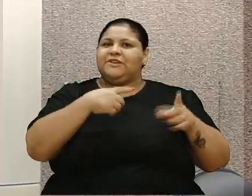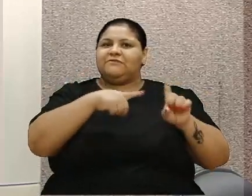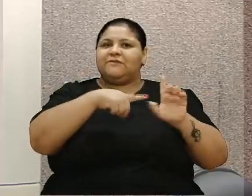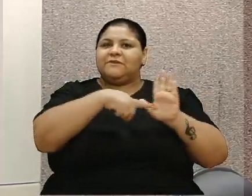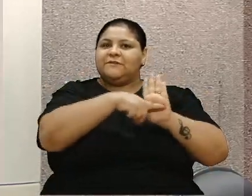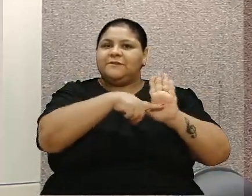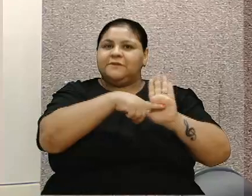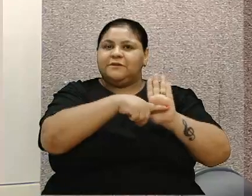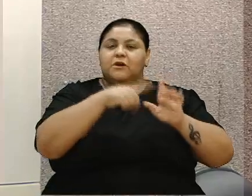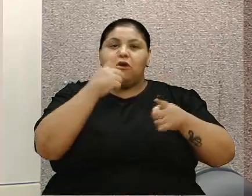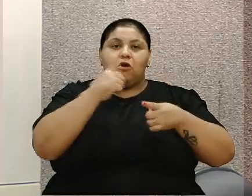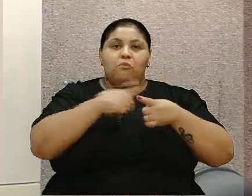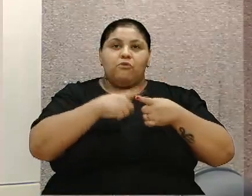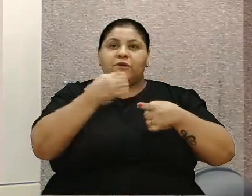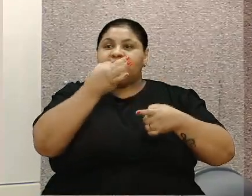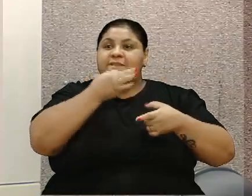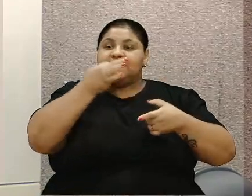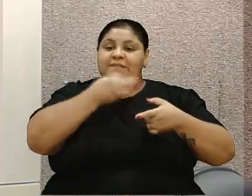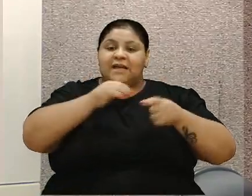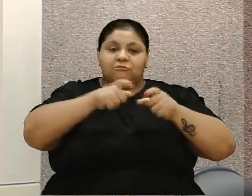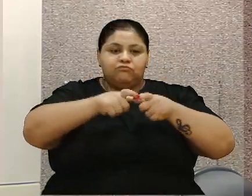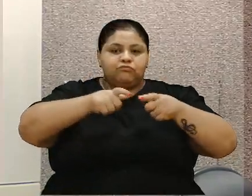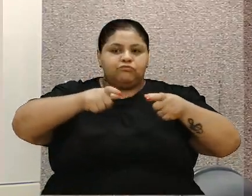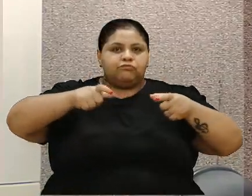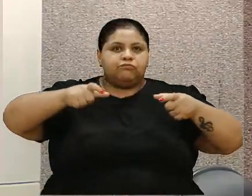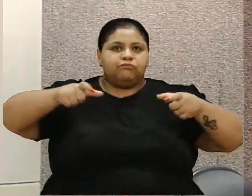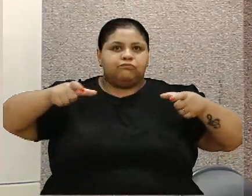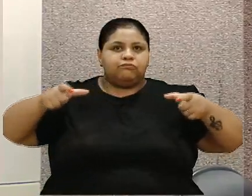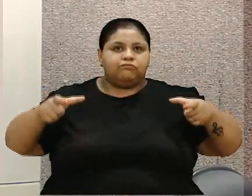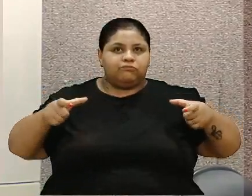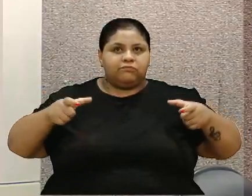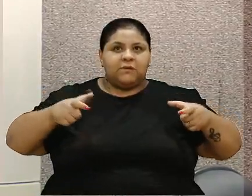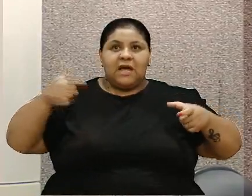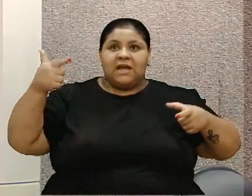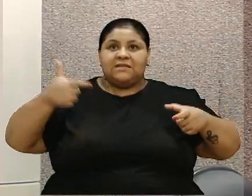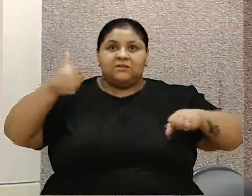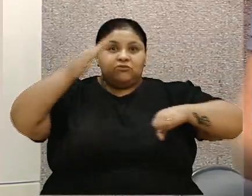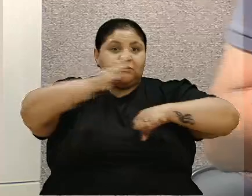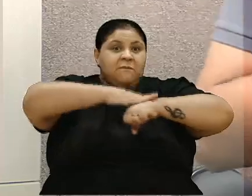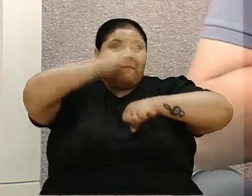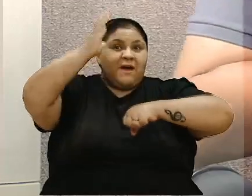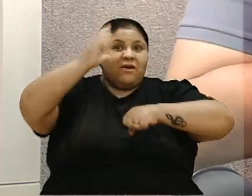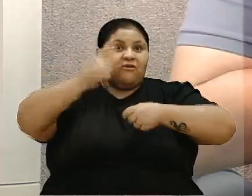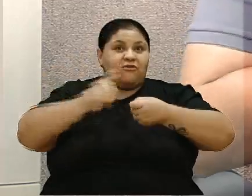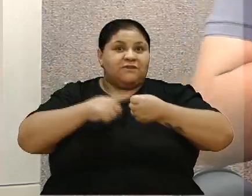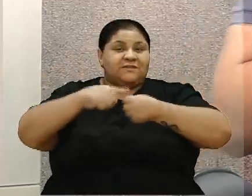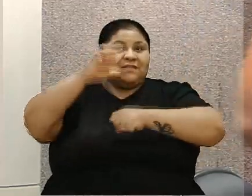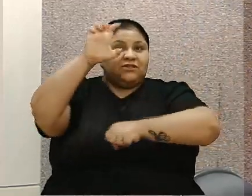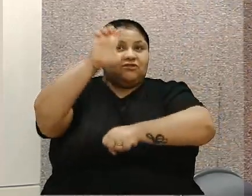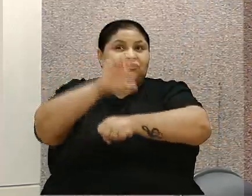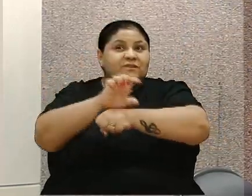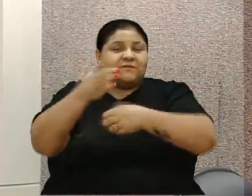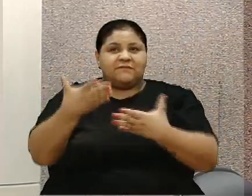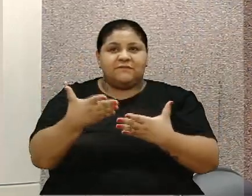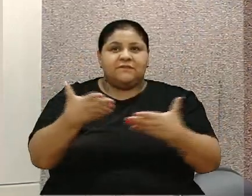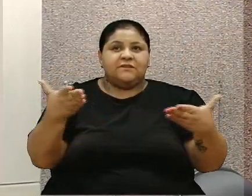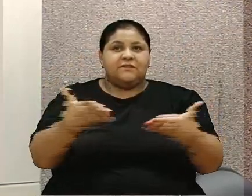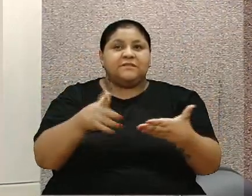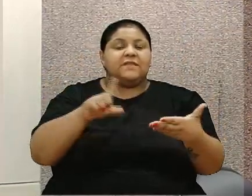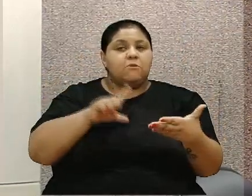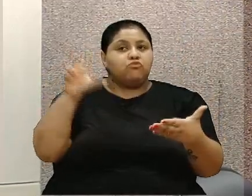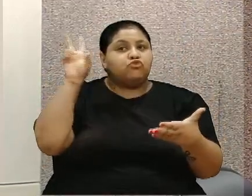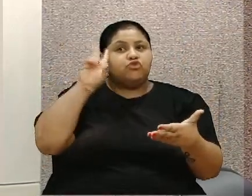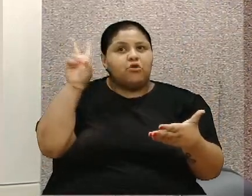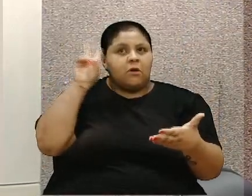pelo nosso tamanho, pela nossa magnitude enquanto Caxias do Sul, segunda cidade do estado, entre as 50 do país. Já temos um histórico,